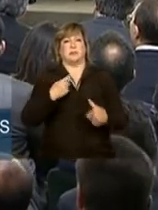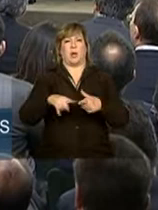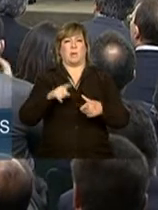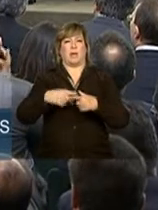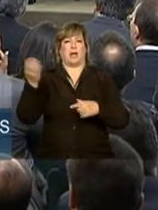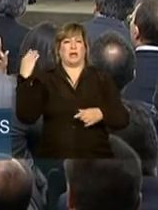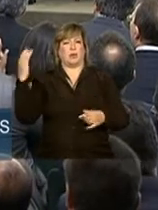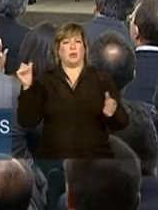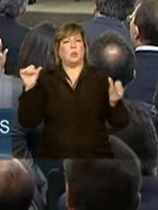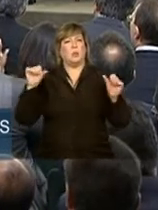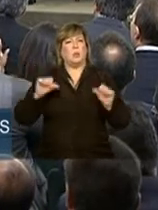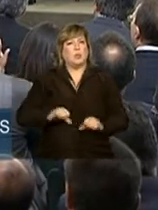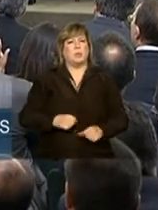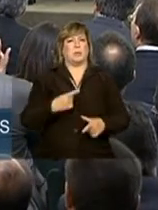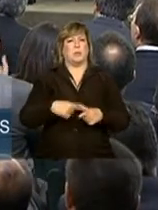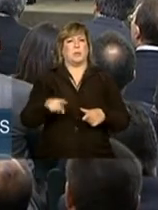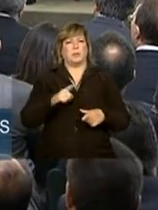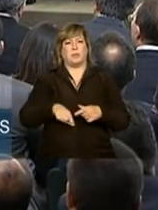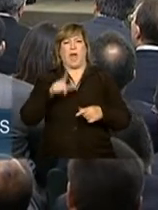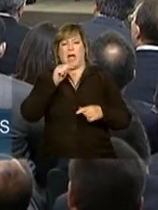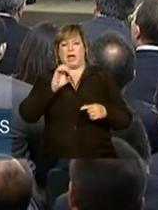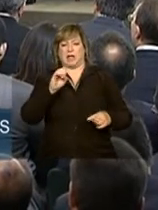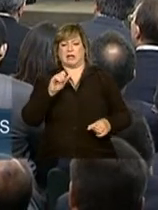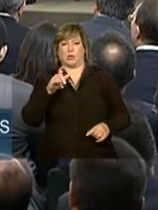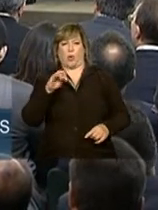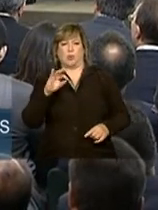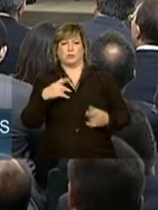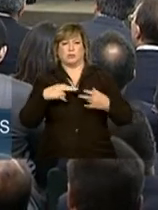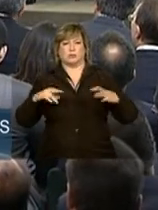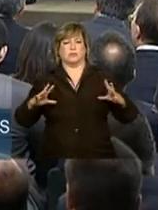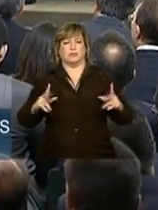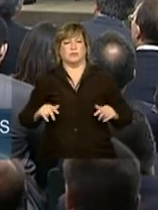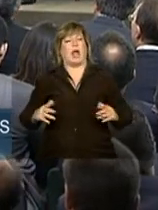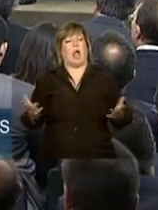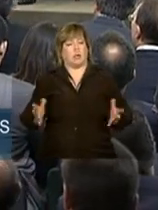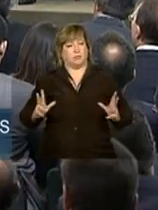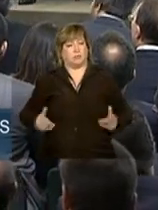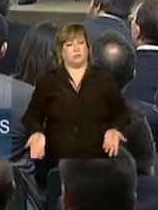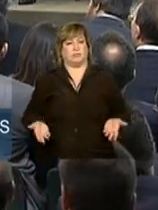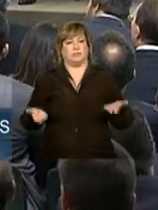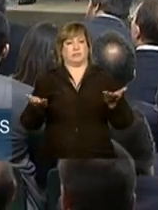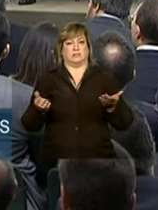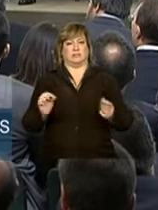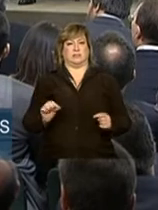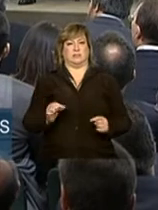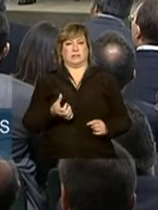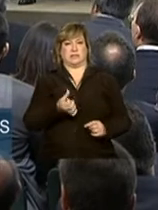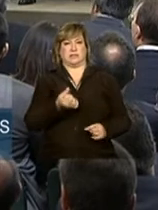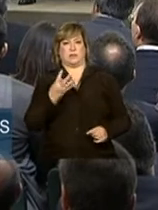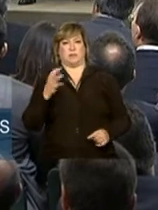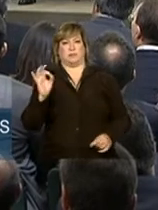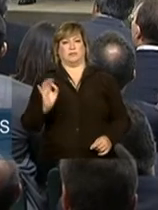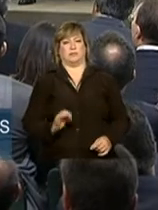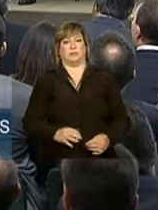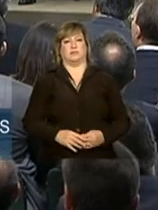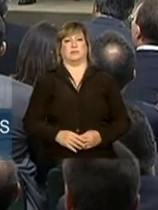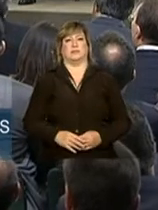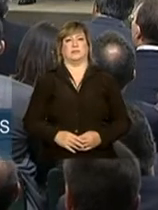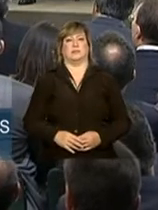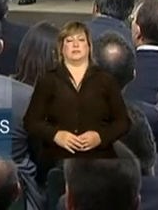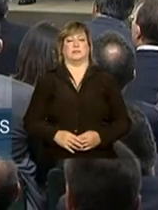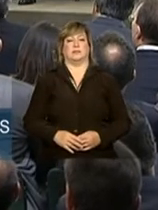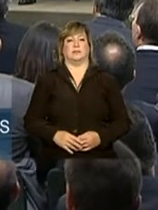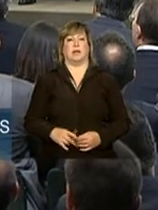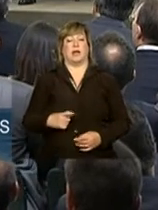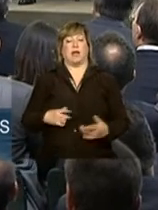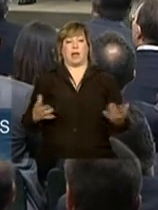elevando o percentual de saneamento para 64. É 64, né, Confúcio? 64. E aí eu